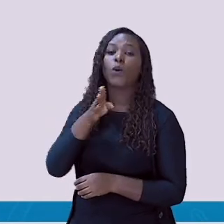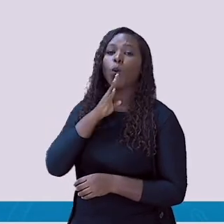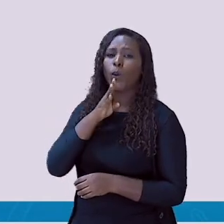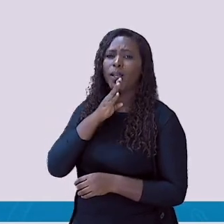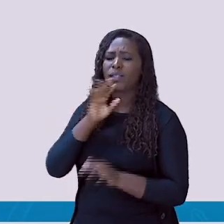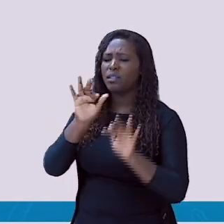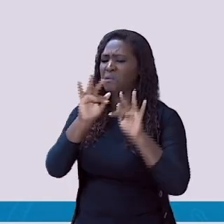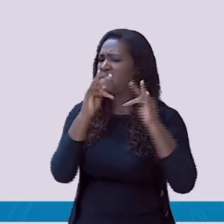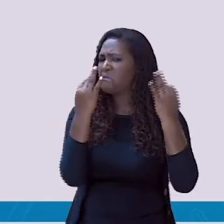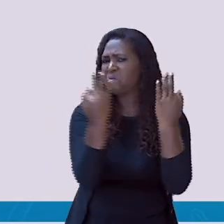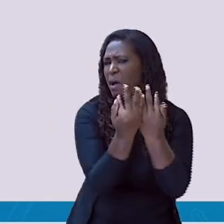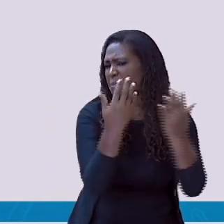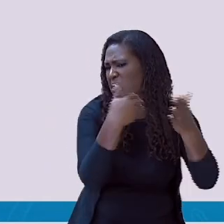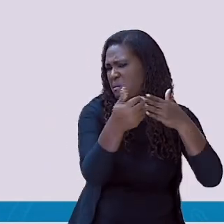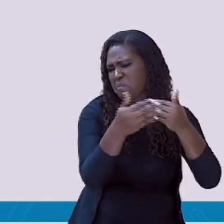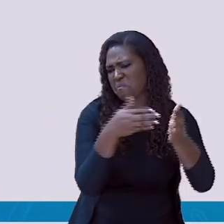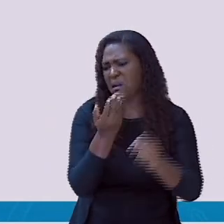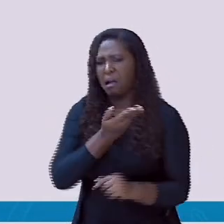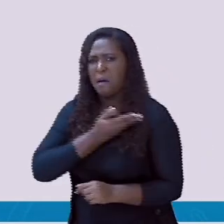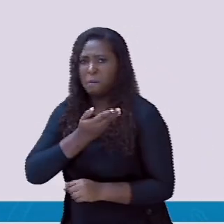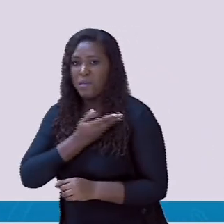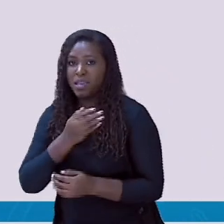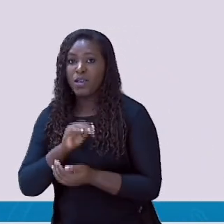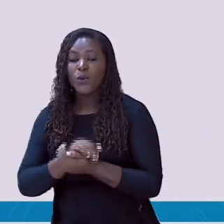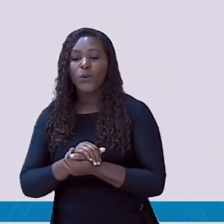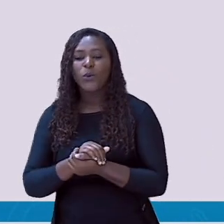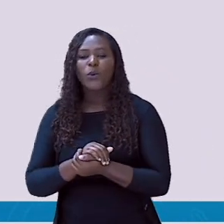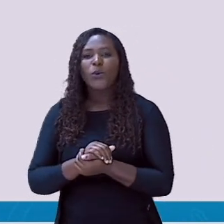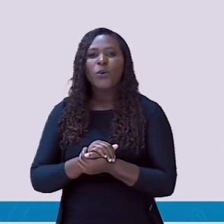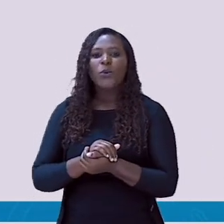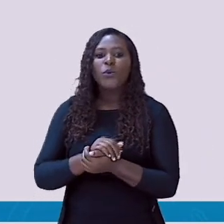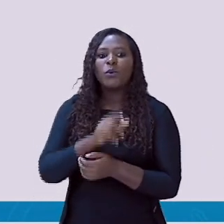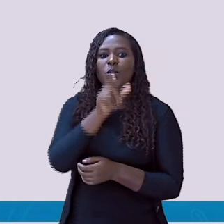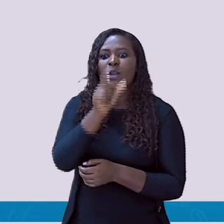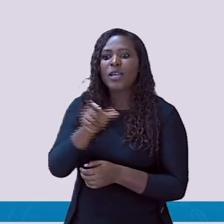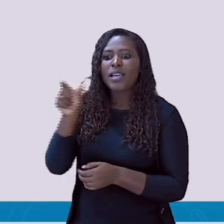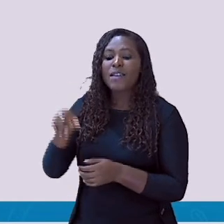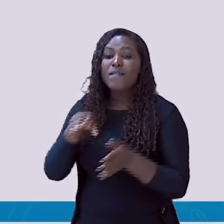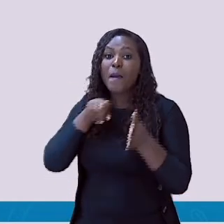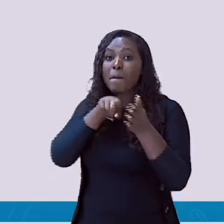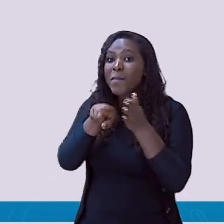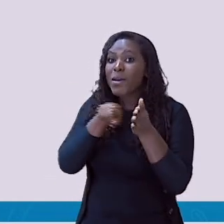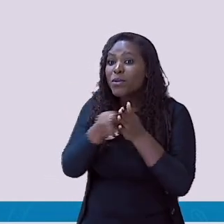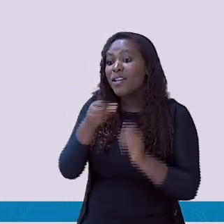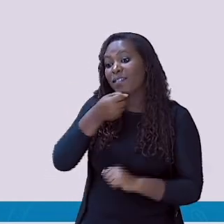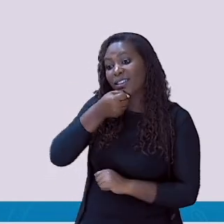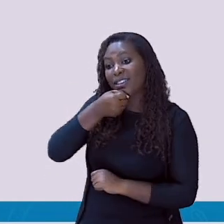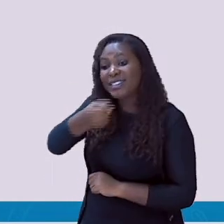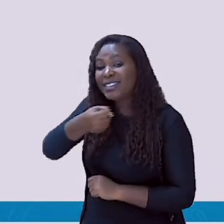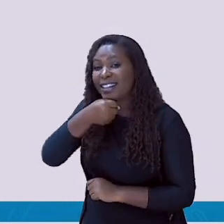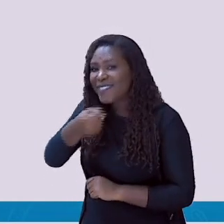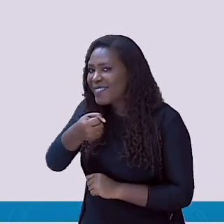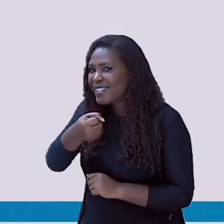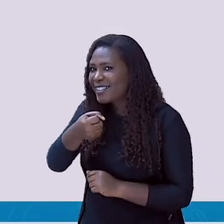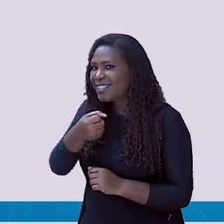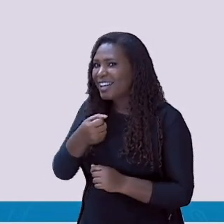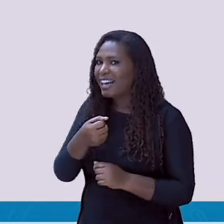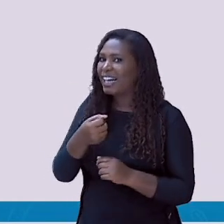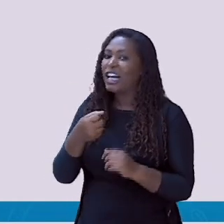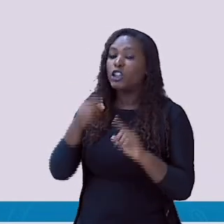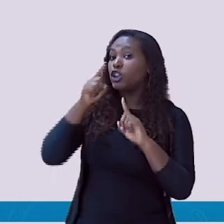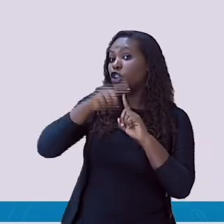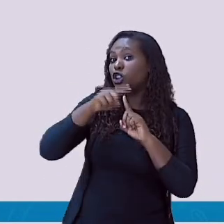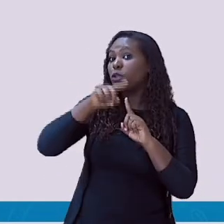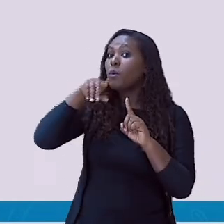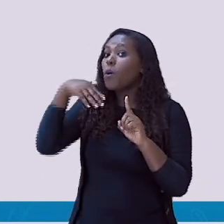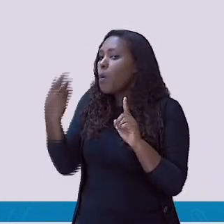entrevista de caráter investigativo sobre a profissão do entrevistado. Mas como assim?